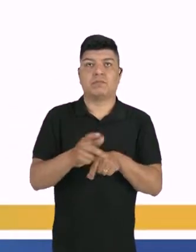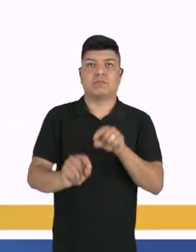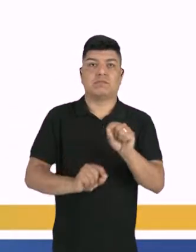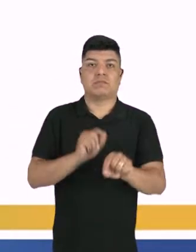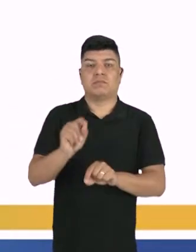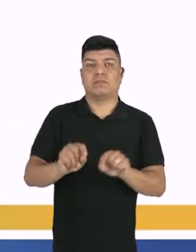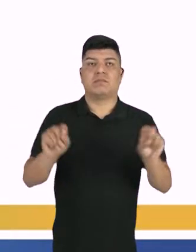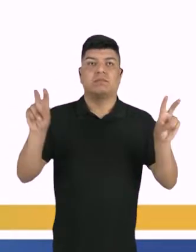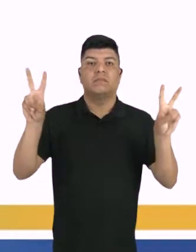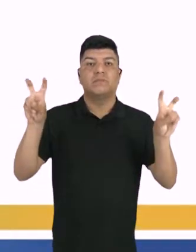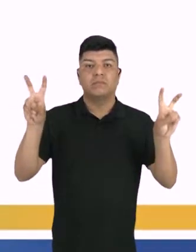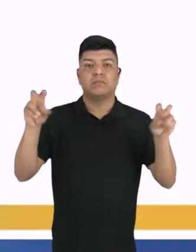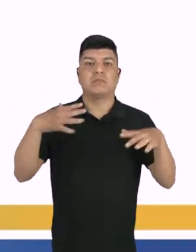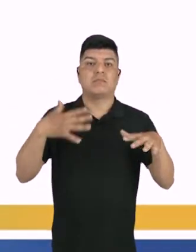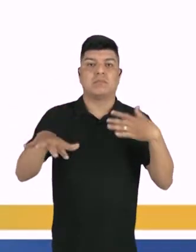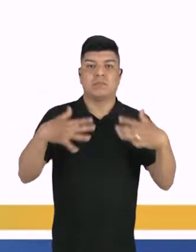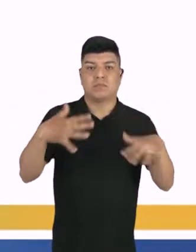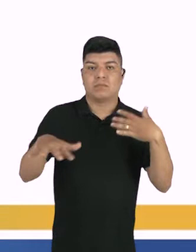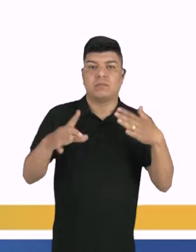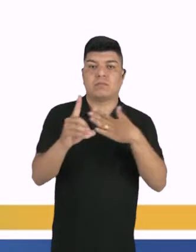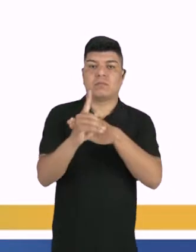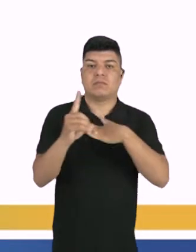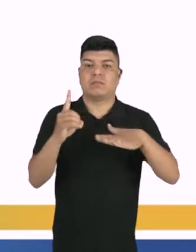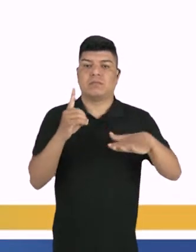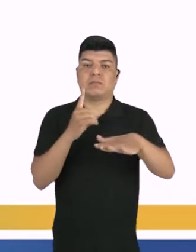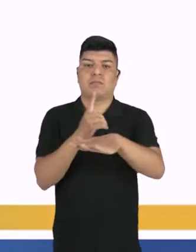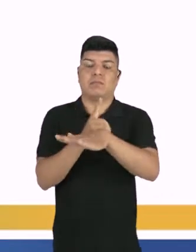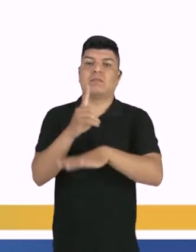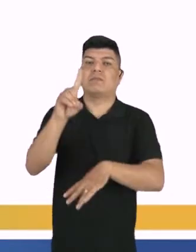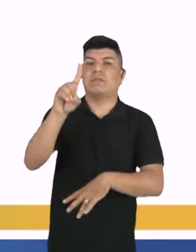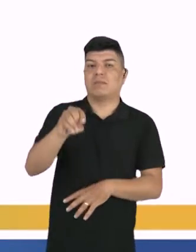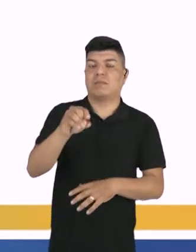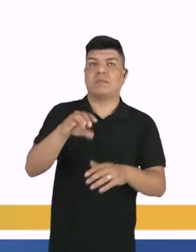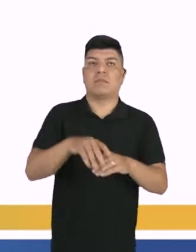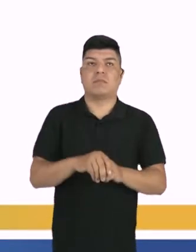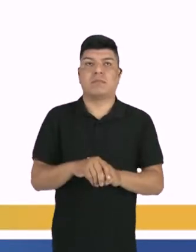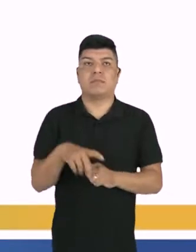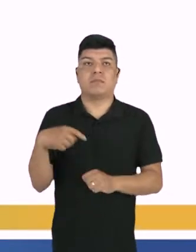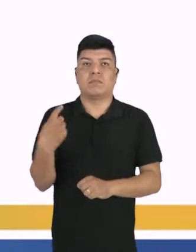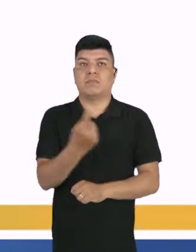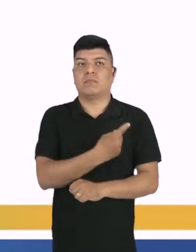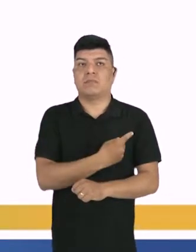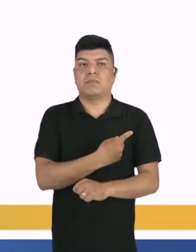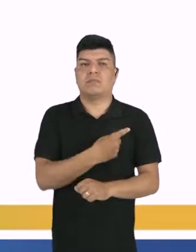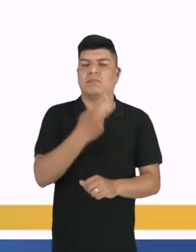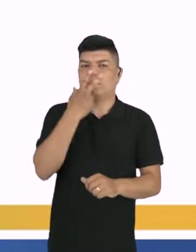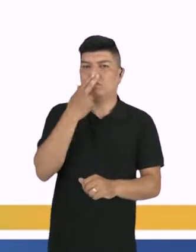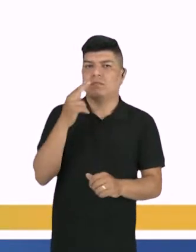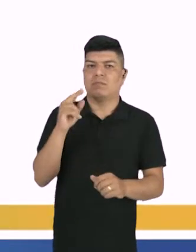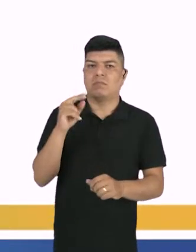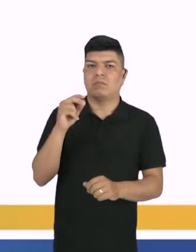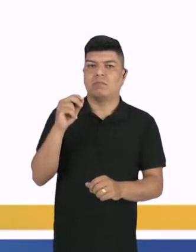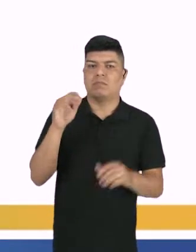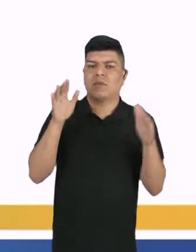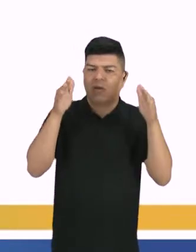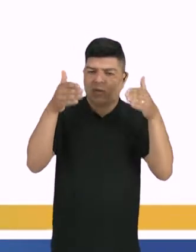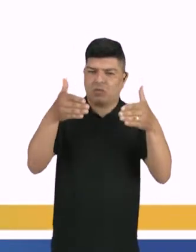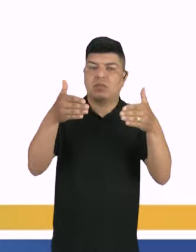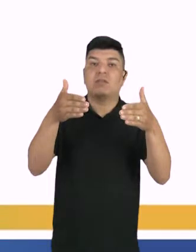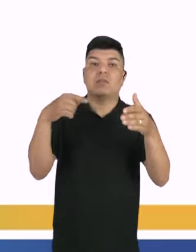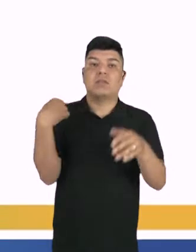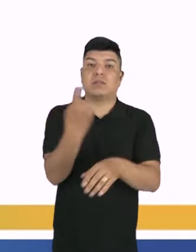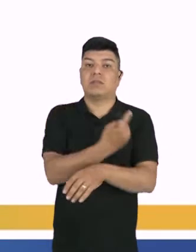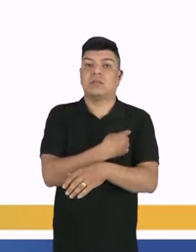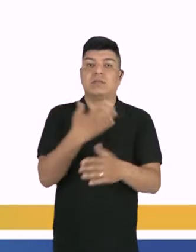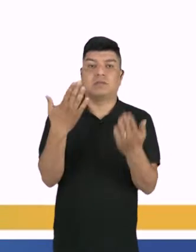o tema movimento social é o nosso cerne, é a centralidade da